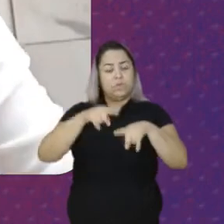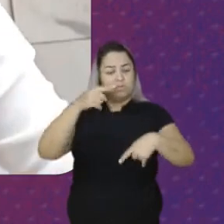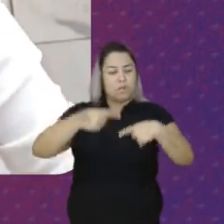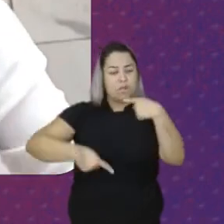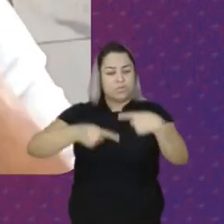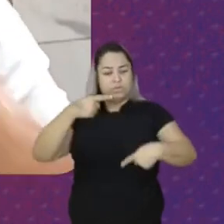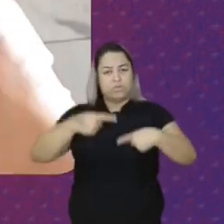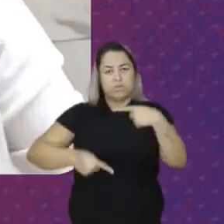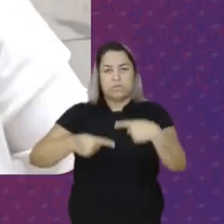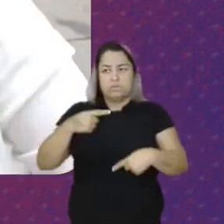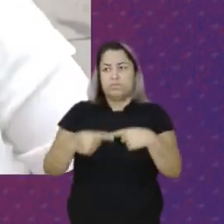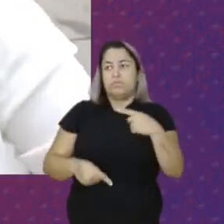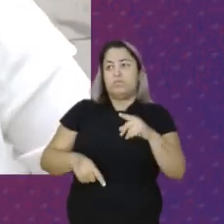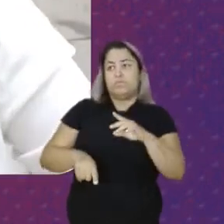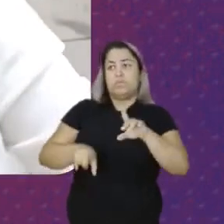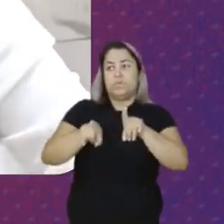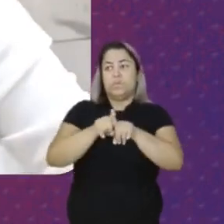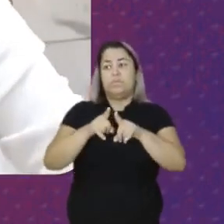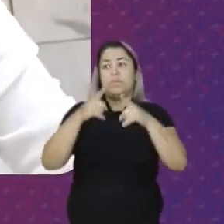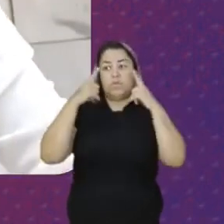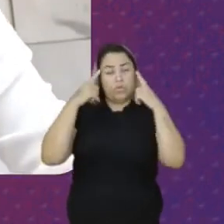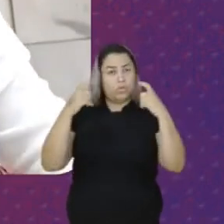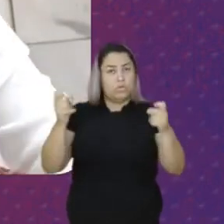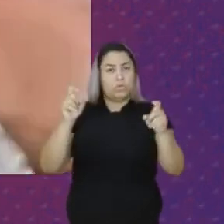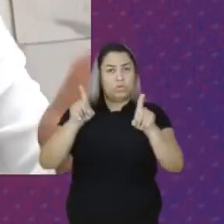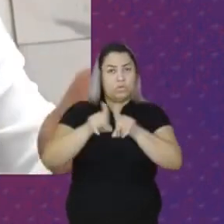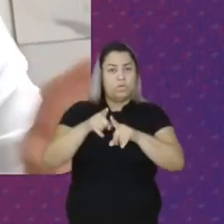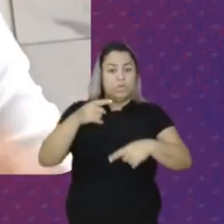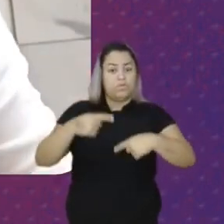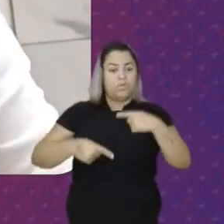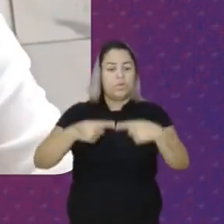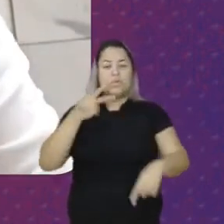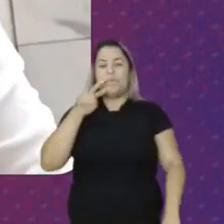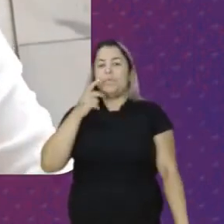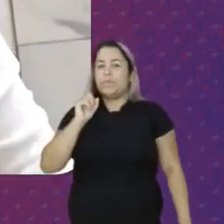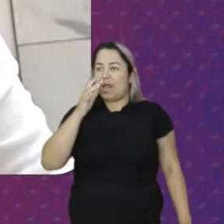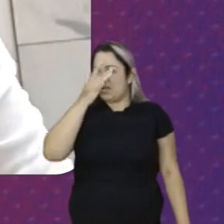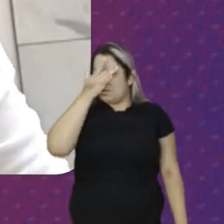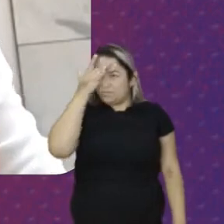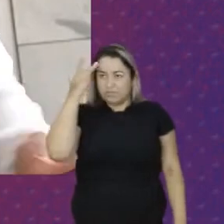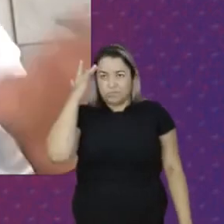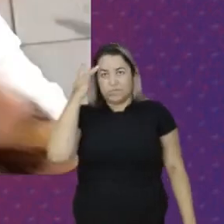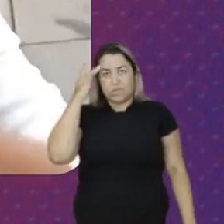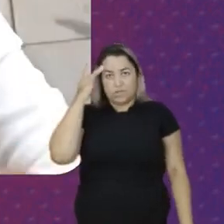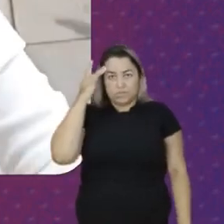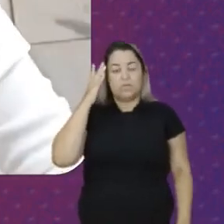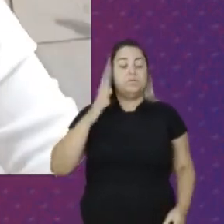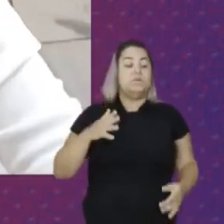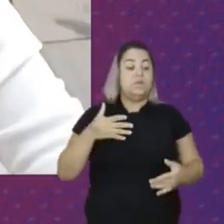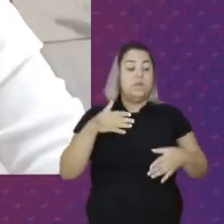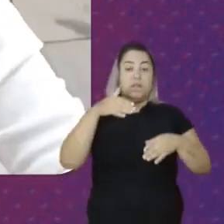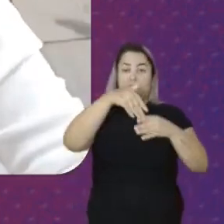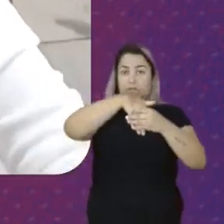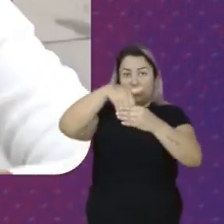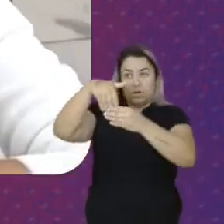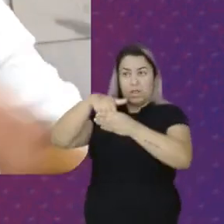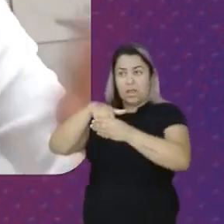debater a criminalização da violência política de gênero para além da esfera eleitoral. A gente precisa começar a